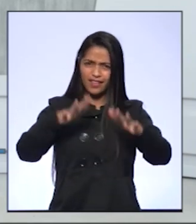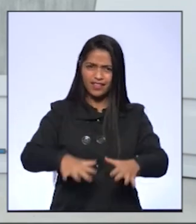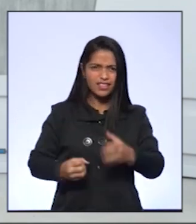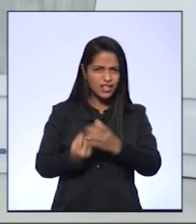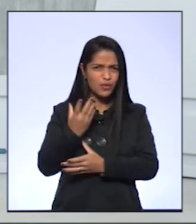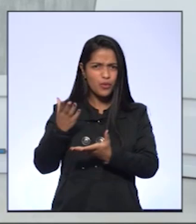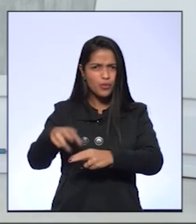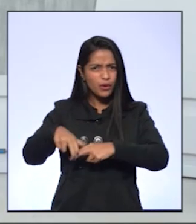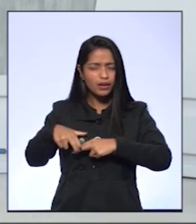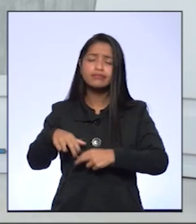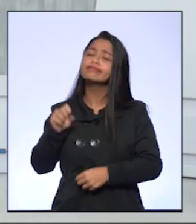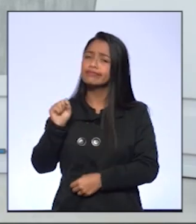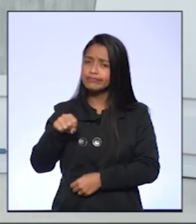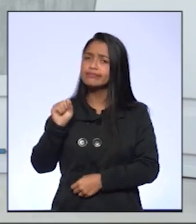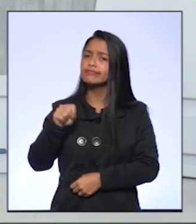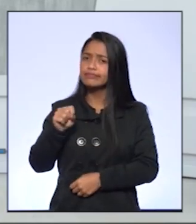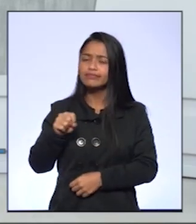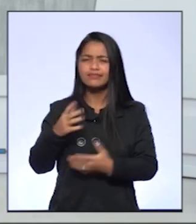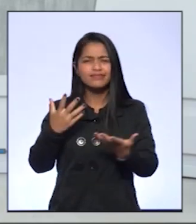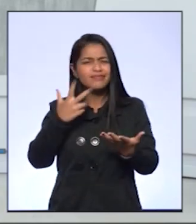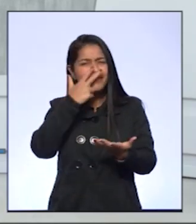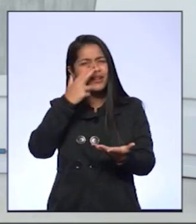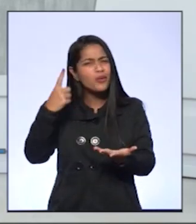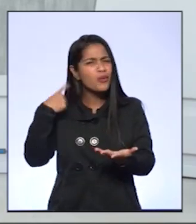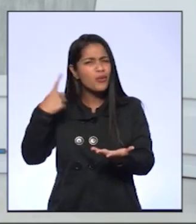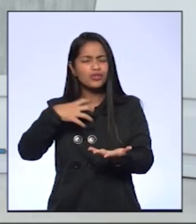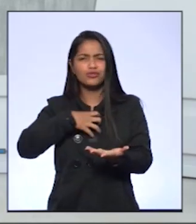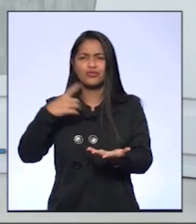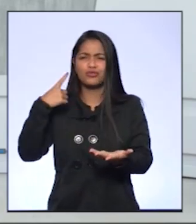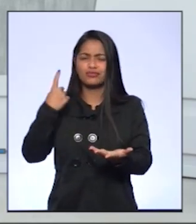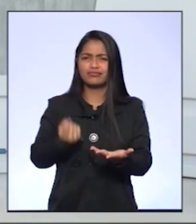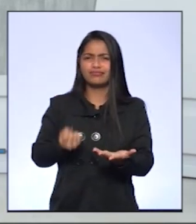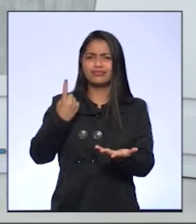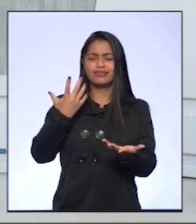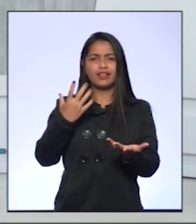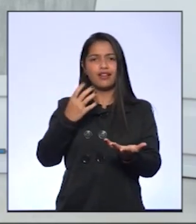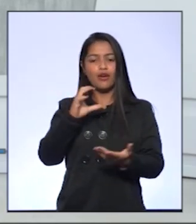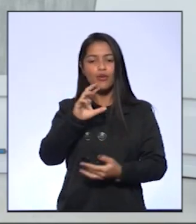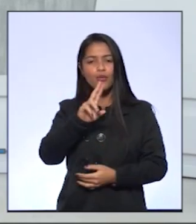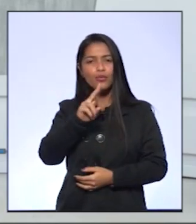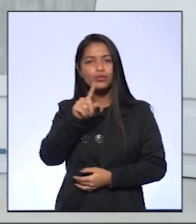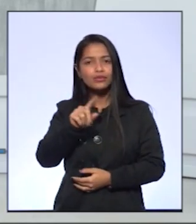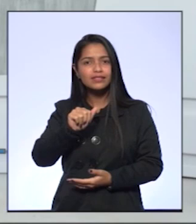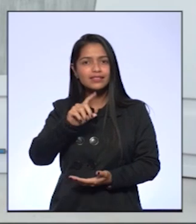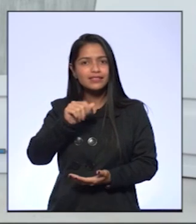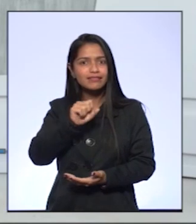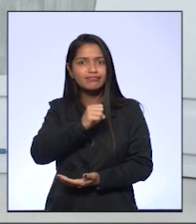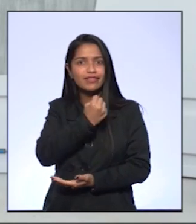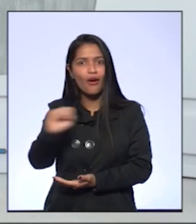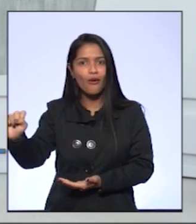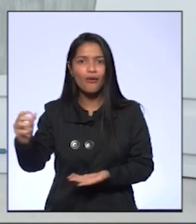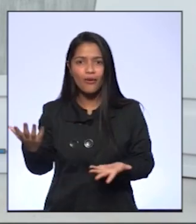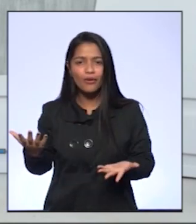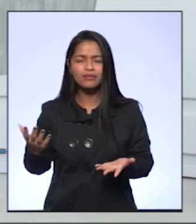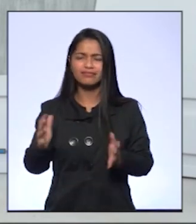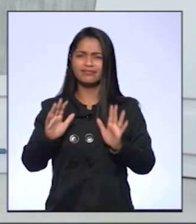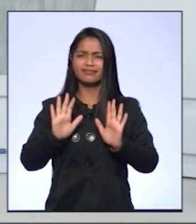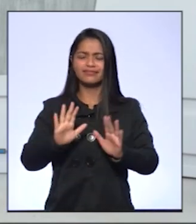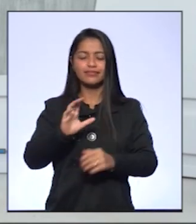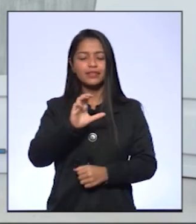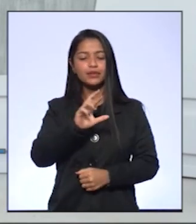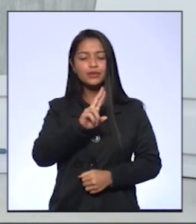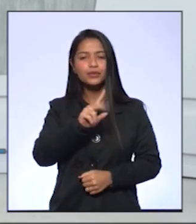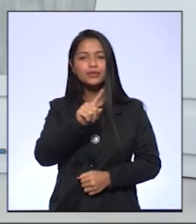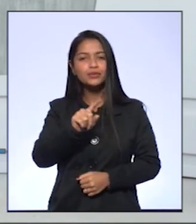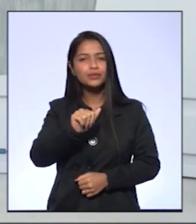gera. Mas Gui, não é um bagulho louco? Nossa, é muito louco, mano, as cruzadas é mó da hora. Mas por que as cruzadas, que é um bagulho louco